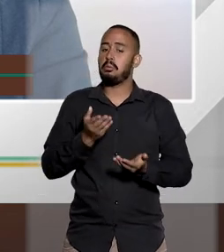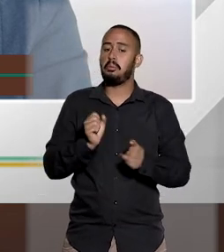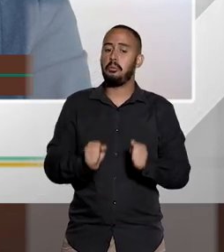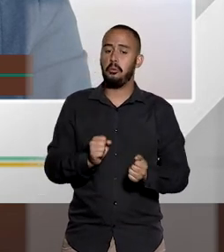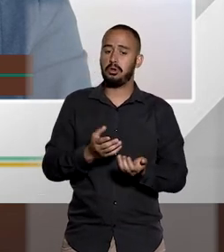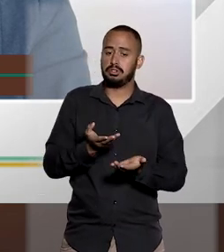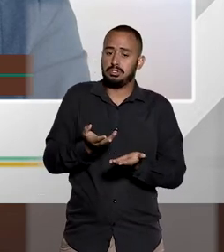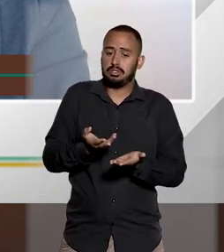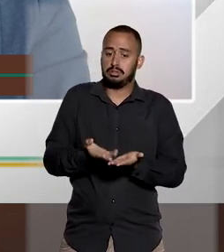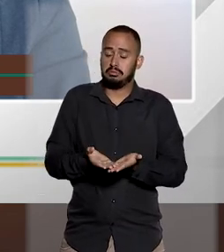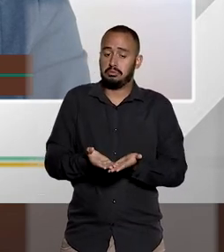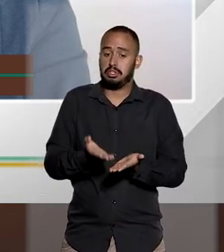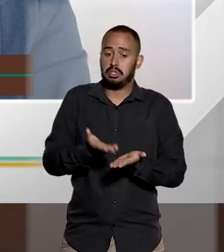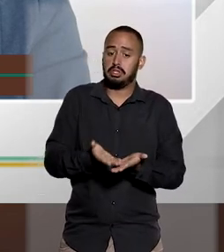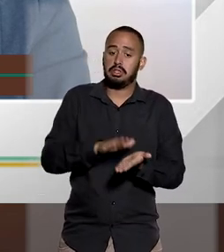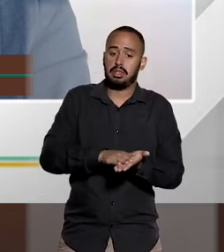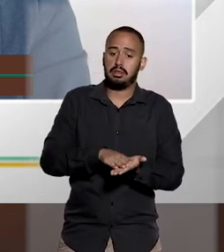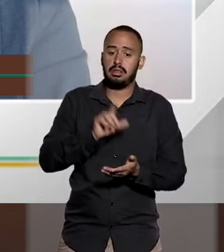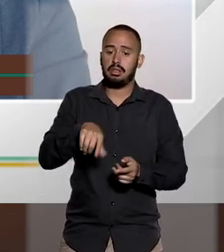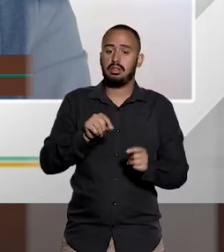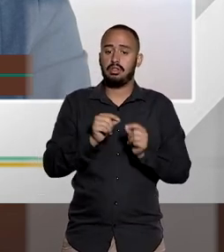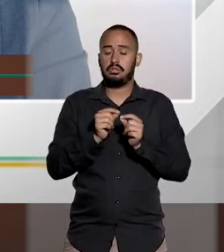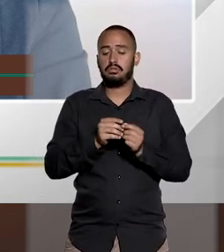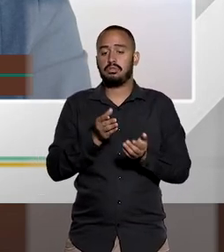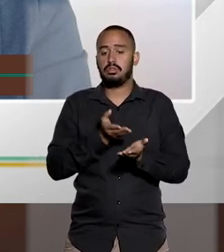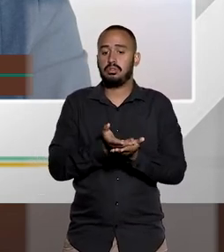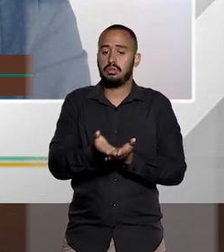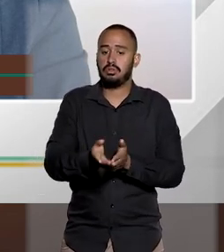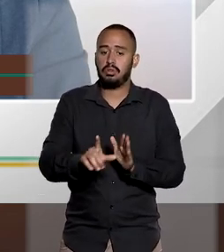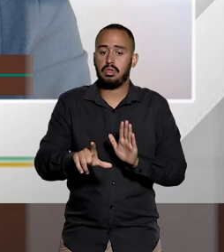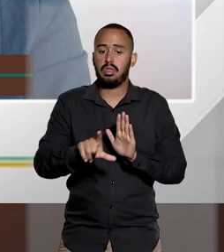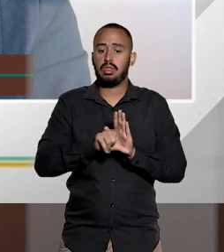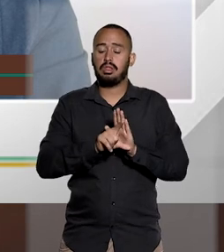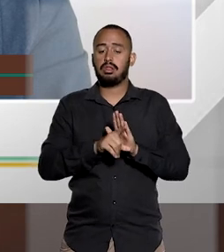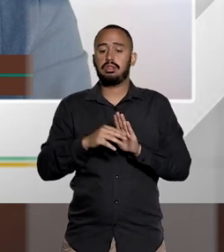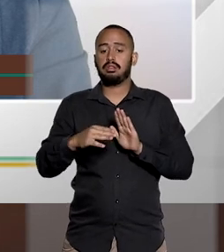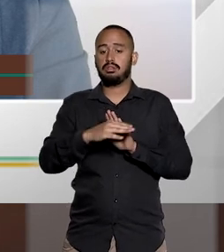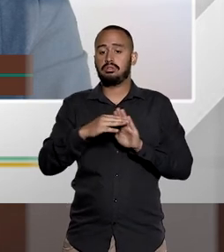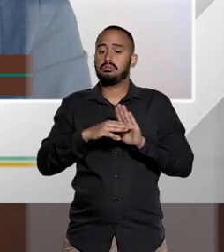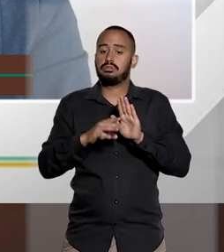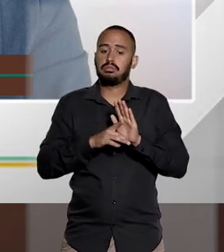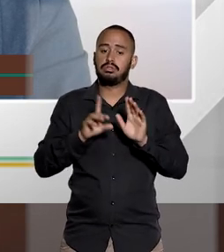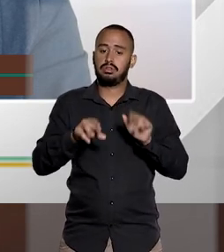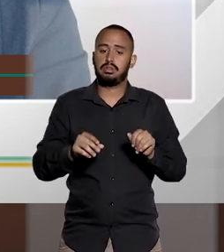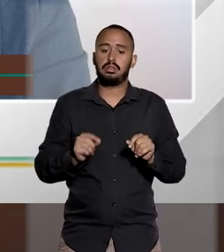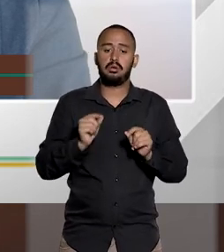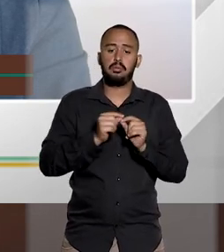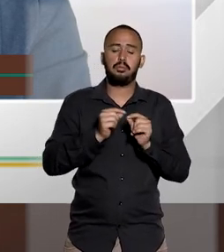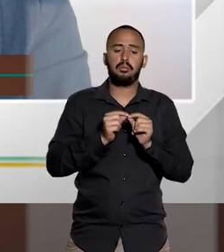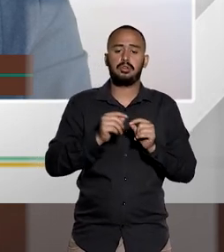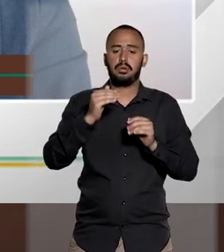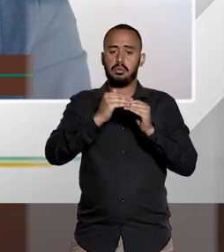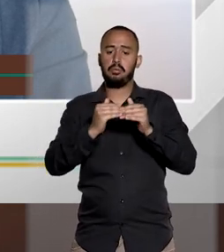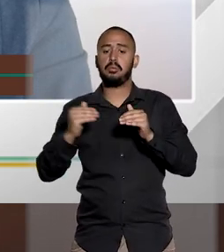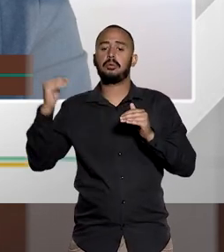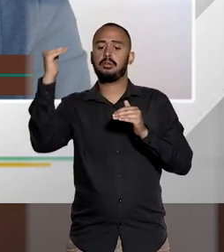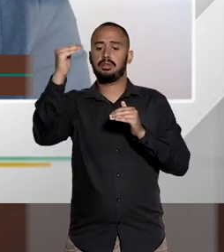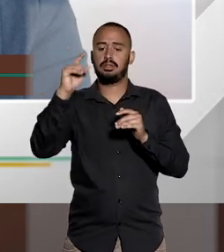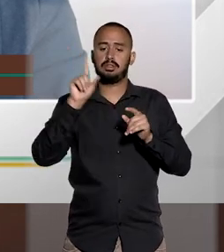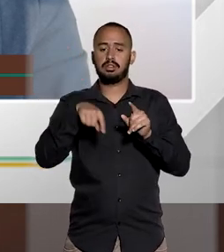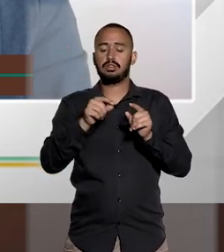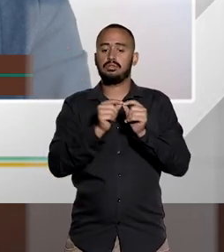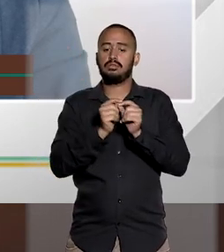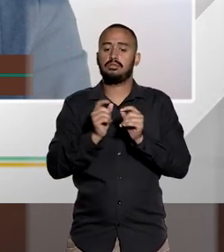para aquelas normas que são efetivamente aplicadas pela Lei Geral de Licitações, voltadas para autarquias, voltadas